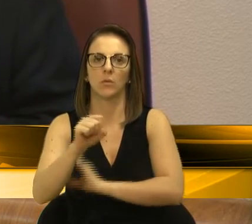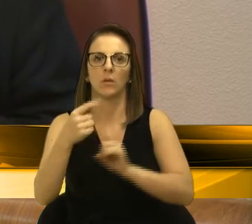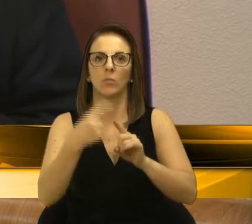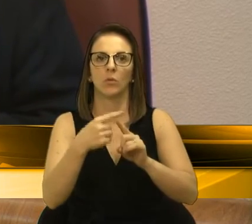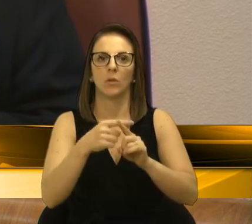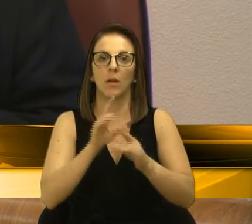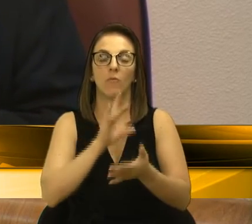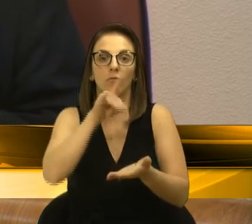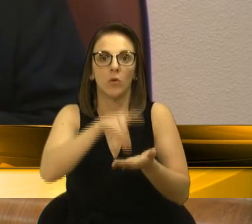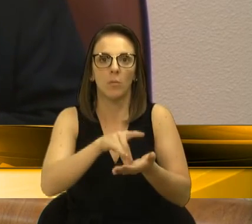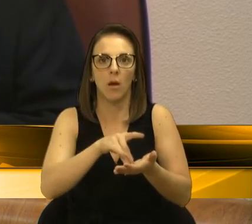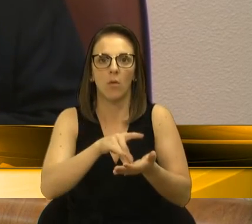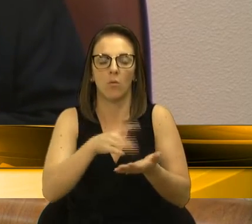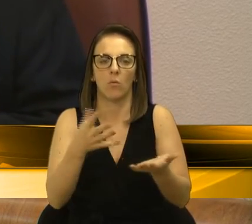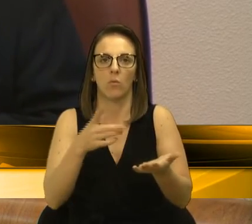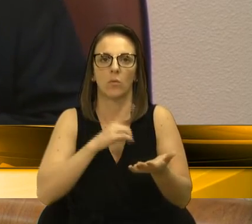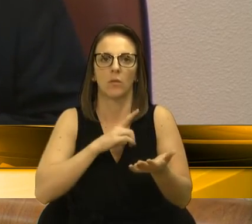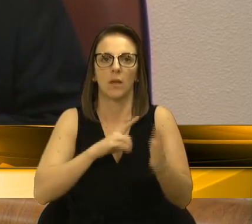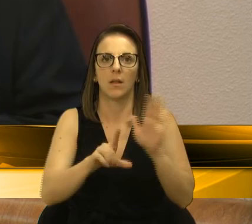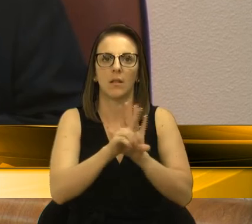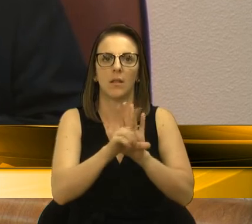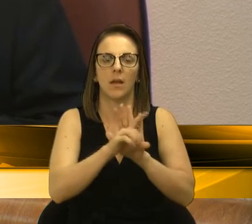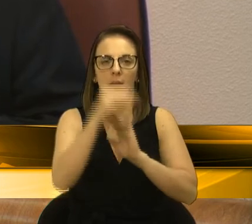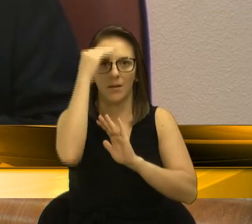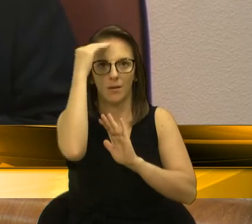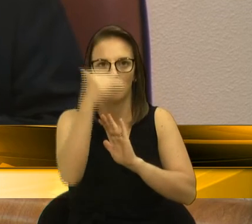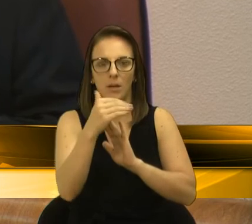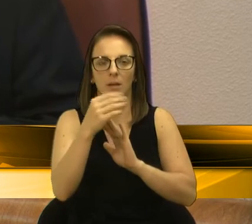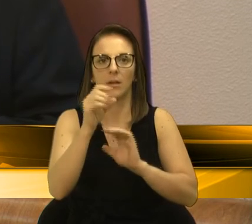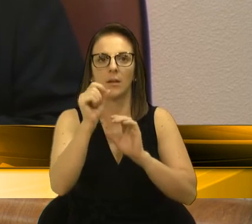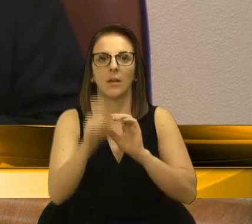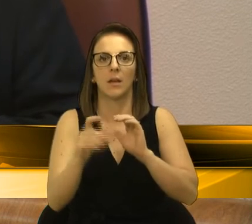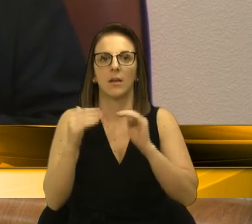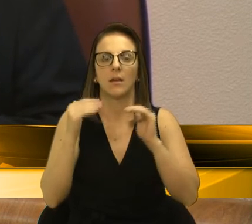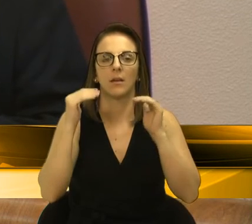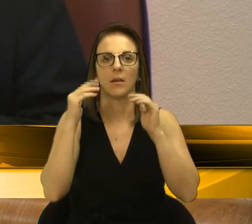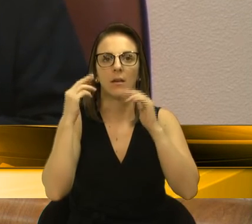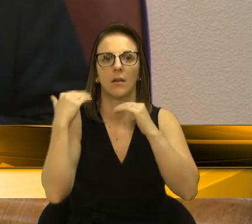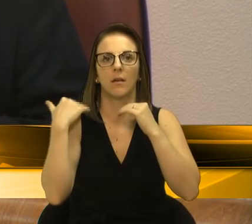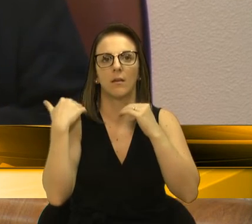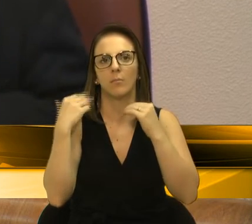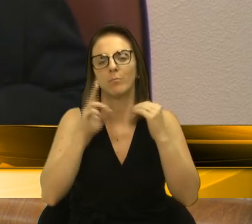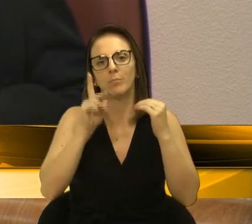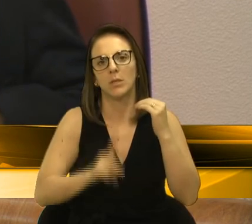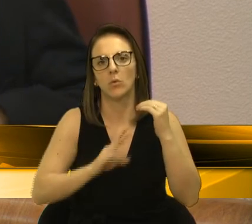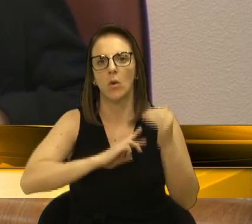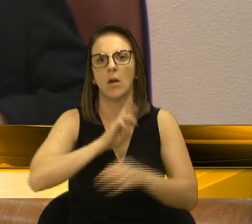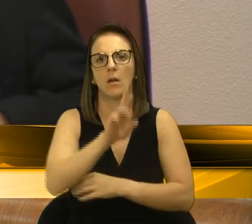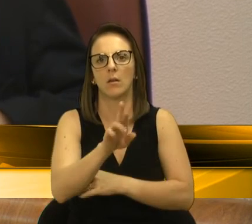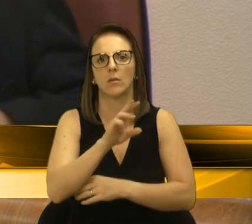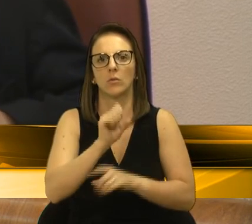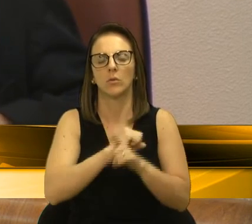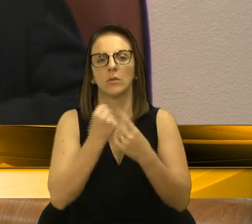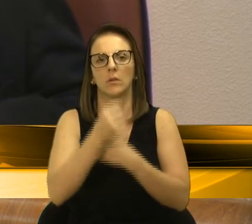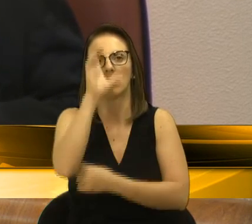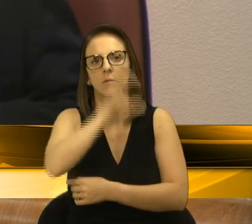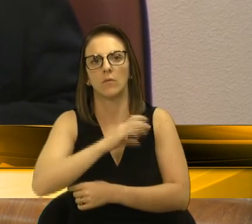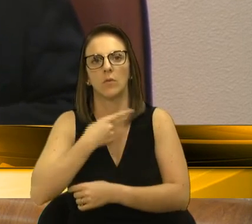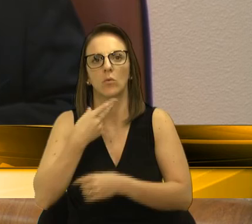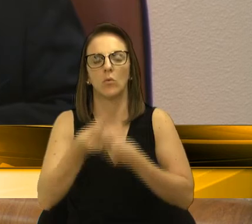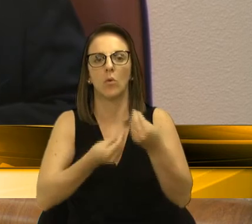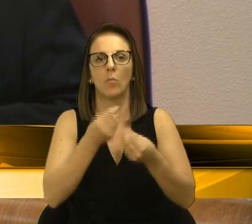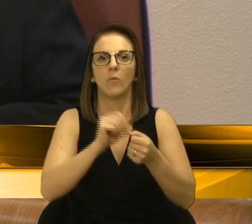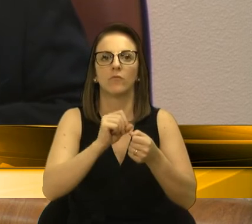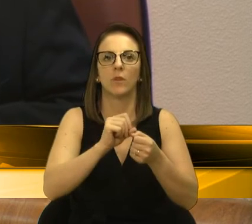e legal para representantes dos setores organizados da sociedade civil deliberarem sobre os rumos da saúde no seu